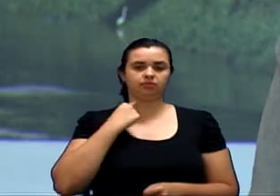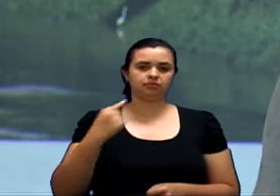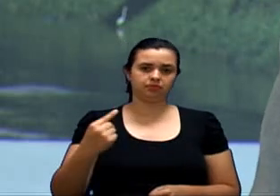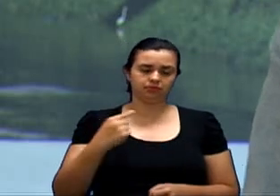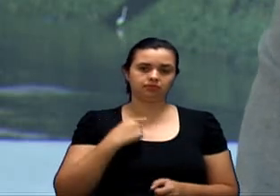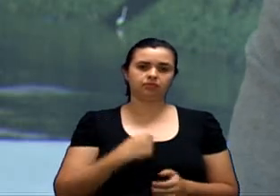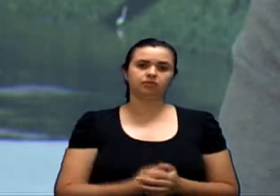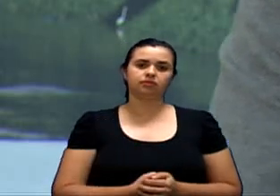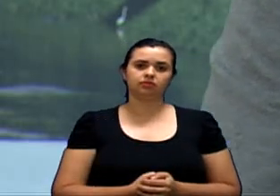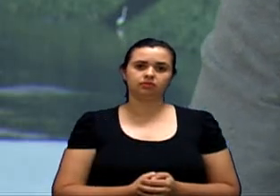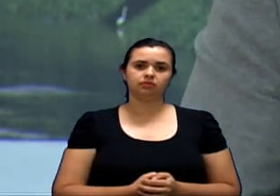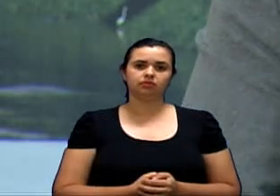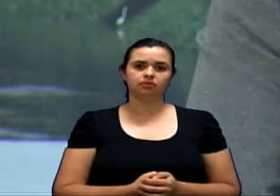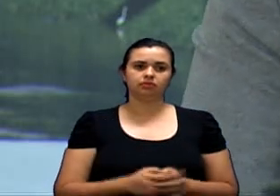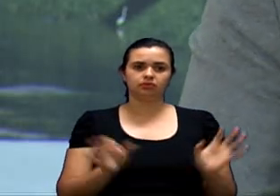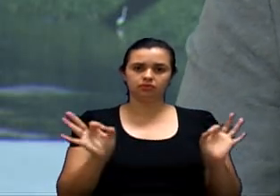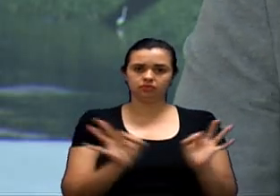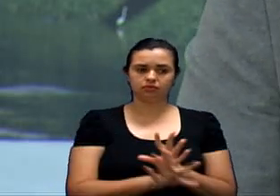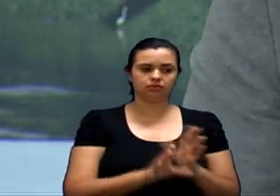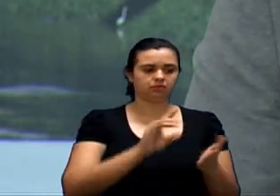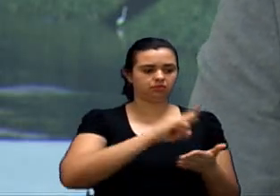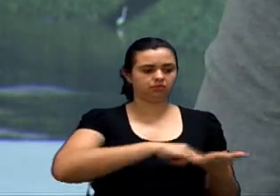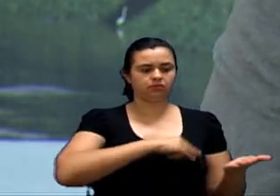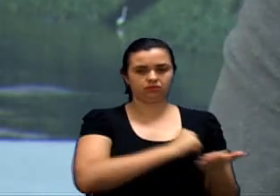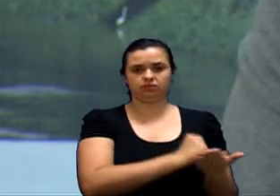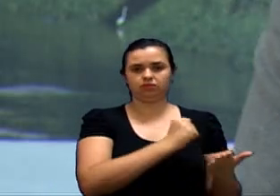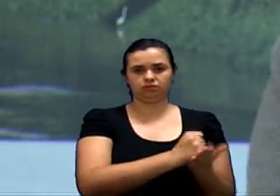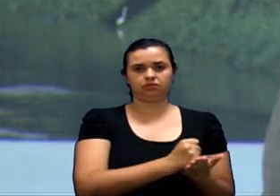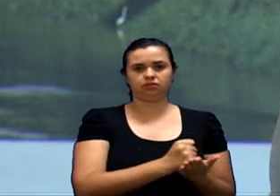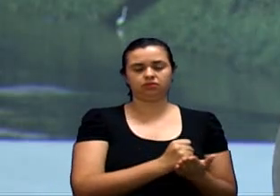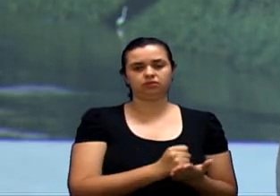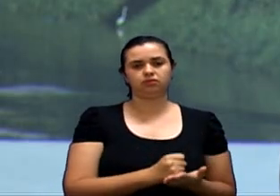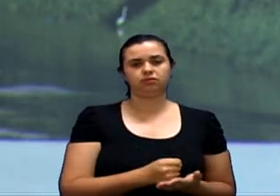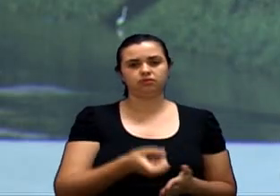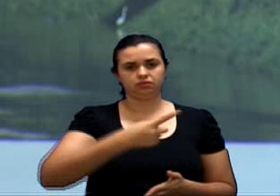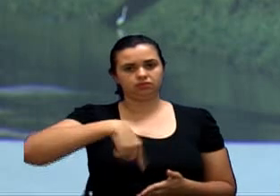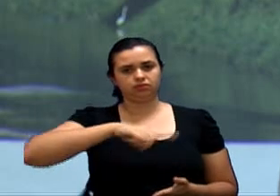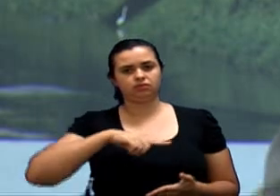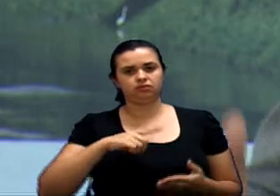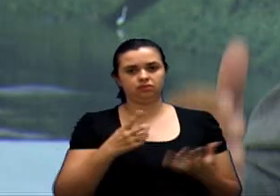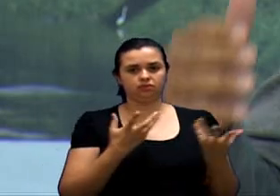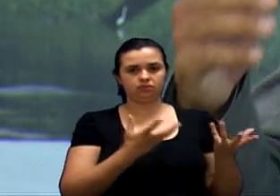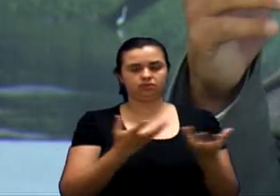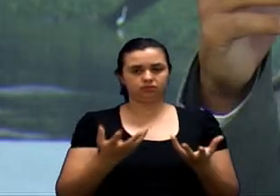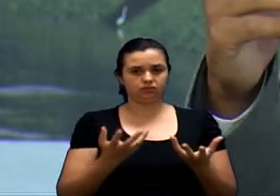engano, vence o contrato e nós gostaríamos que,